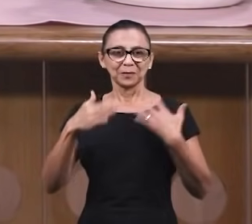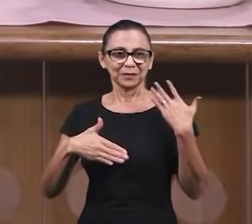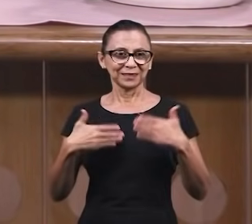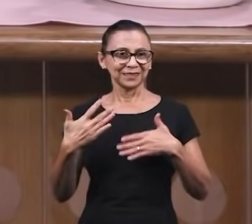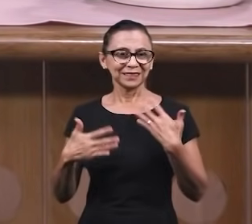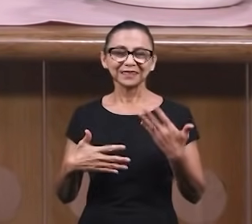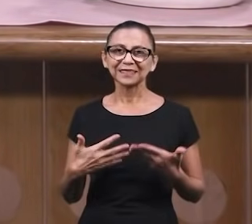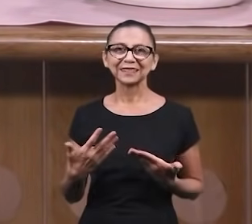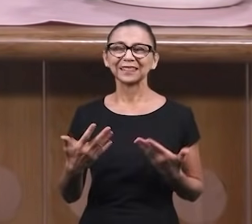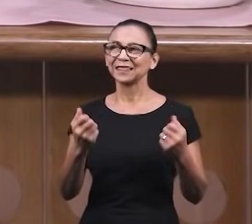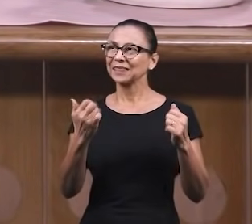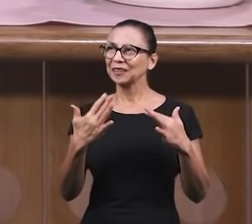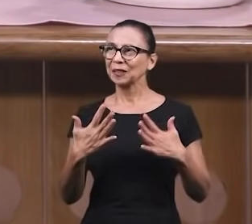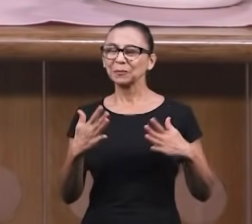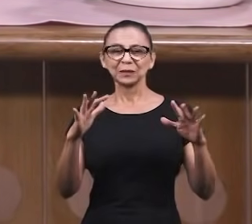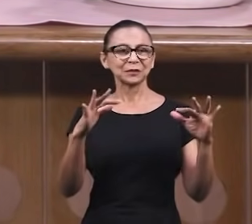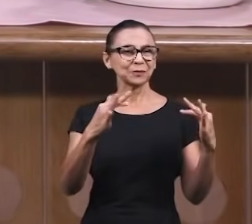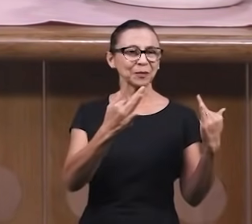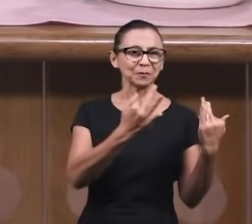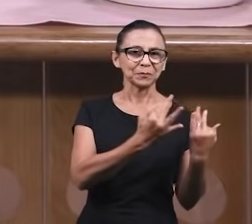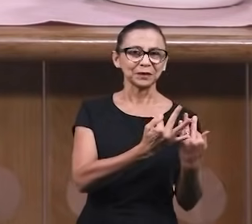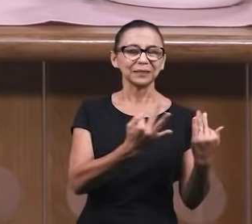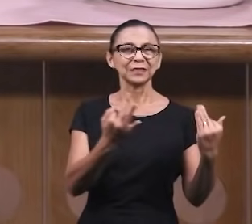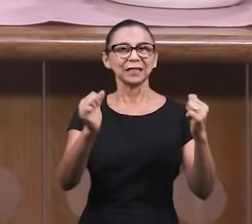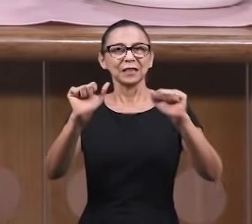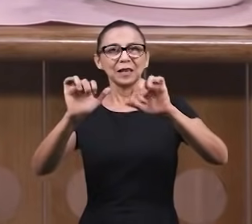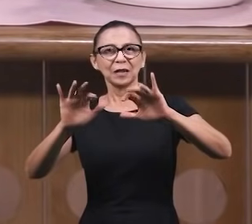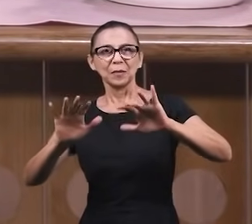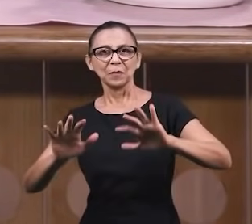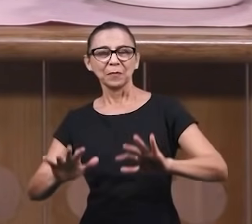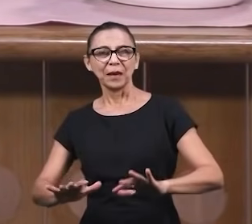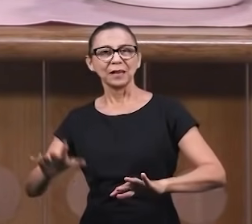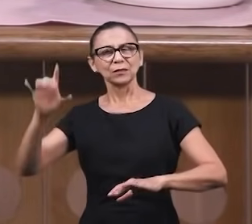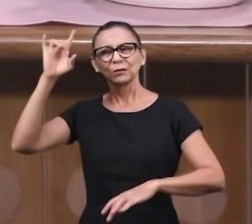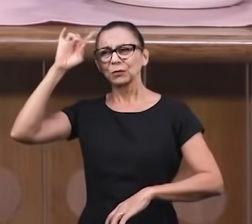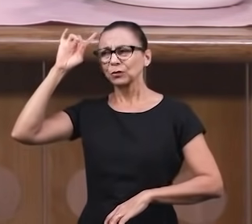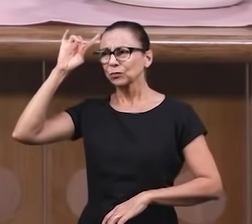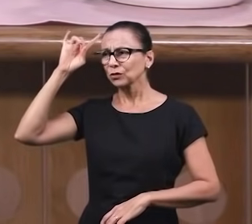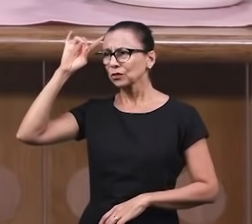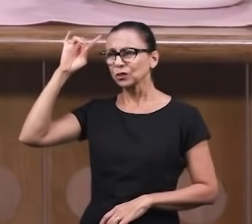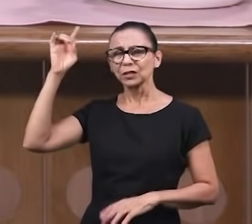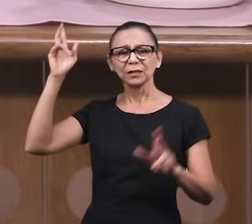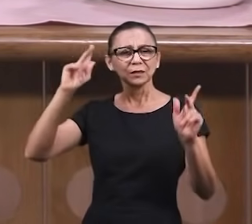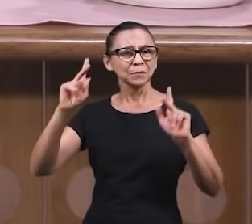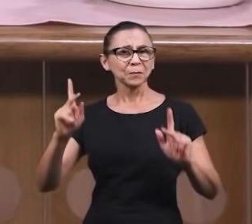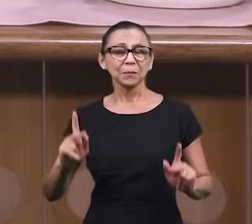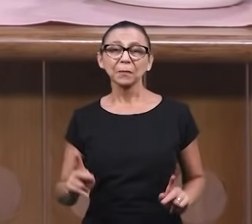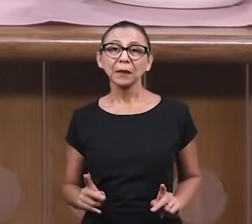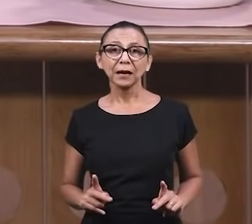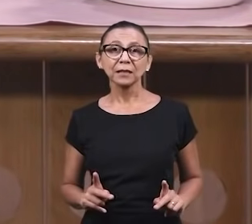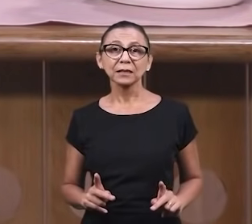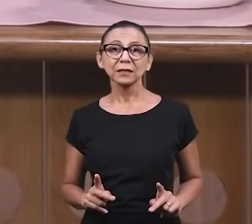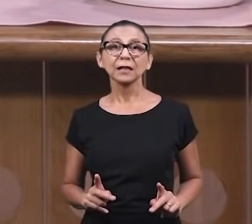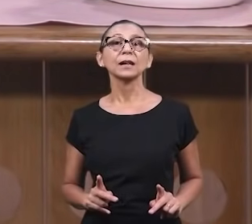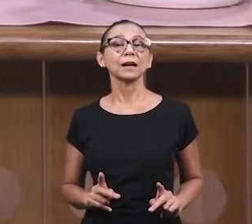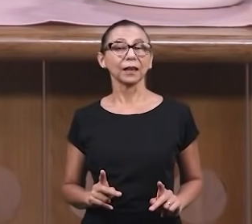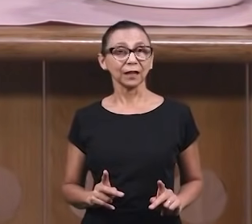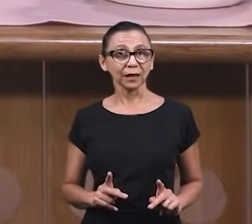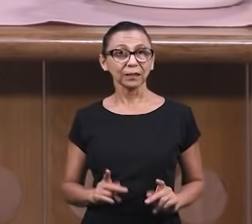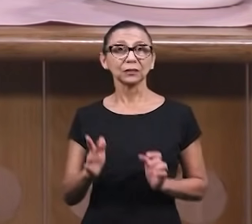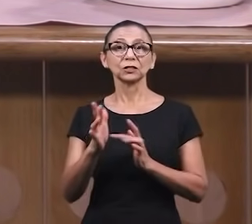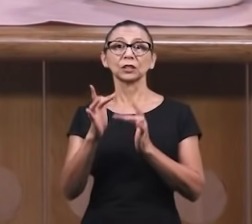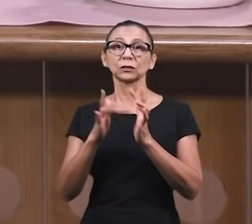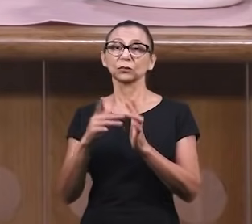vida, é a bênção na vida da família, é a bênção na vida no seu dia a dia, é a vida, a bênção ainda aqui, porque Jesus